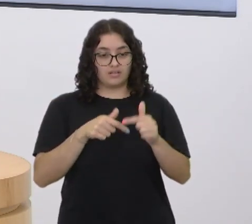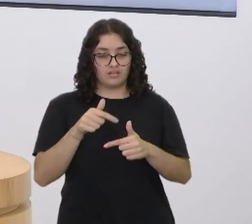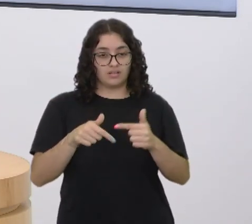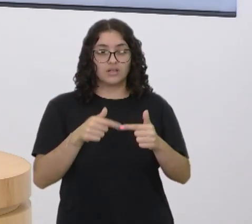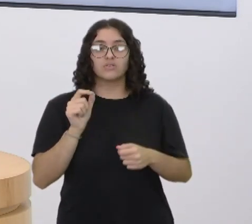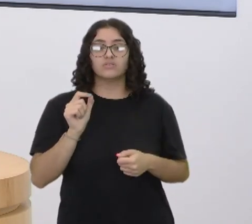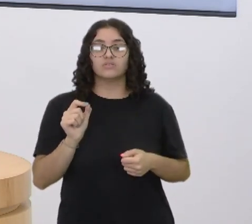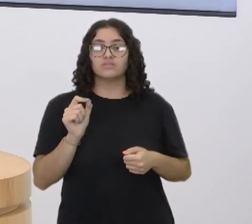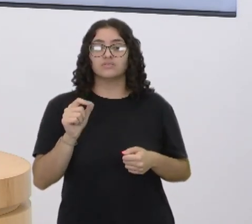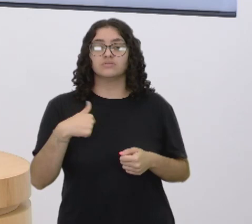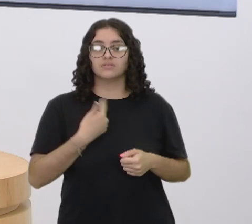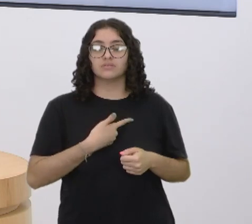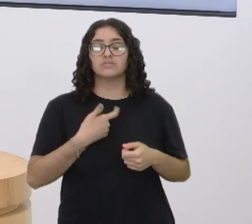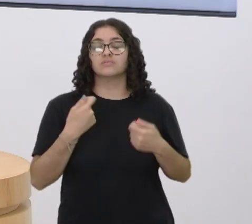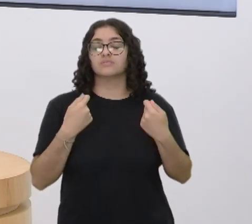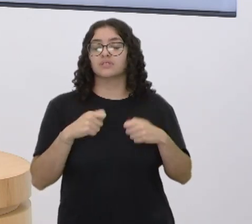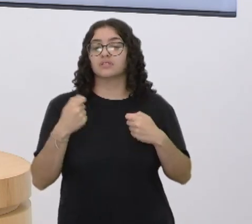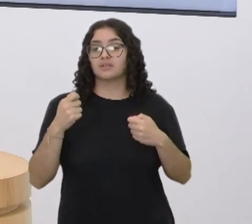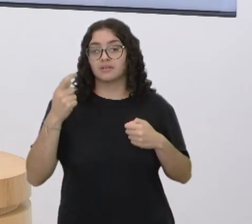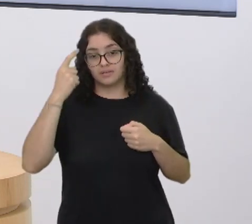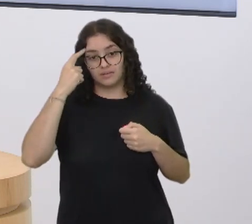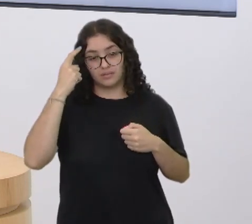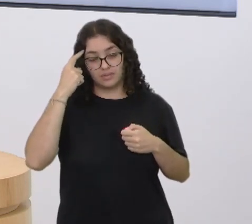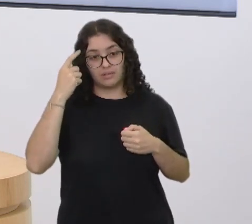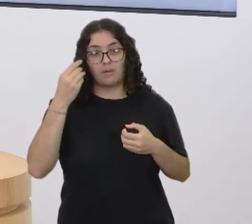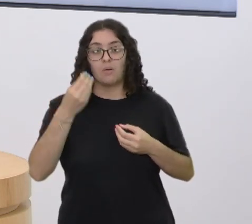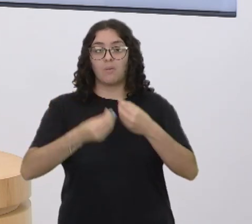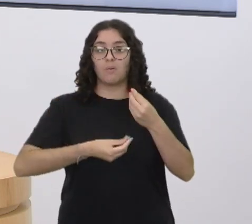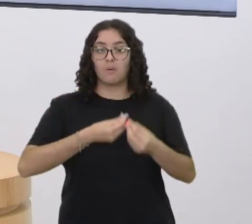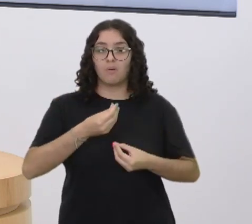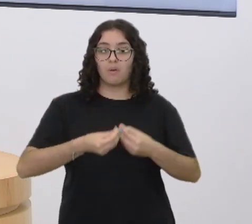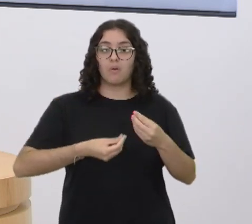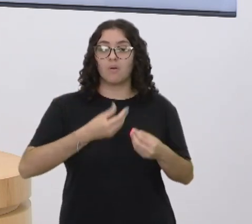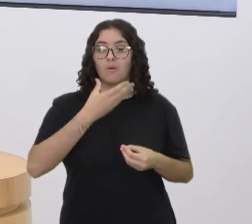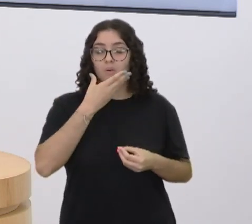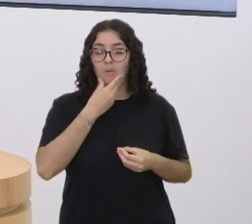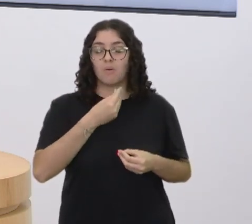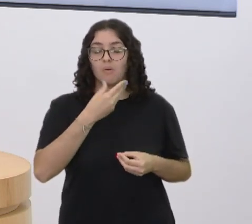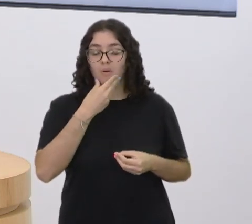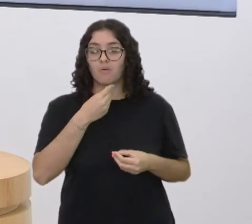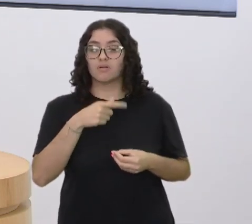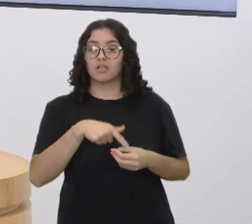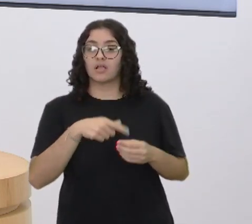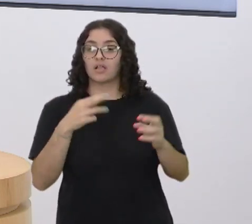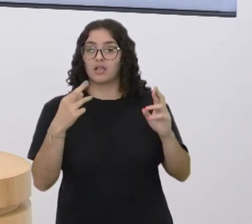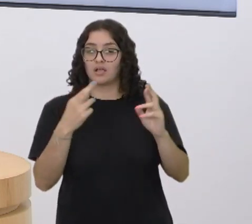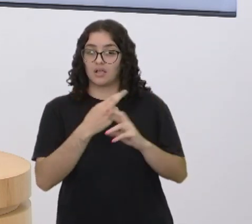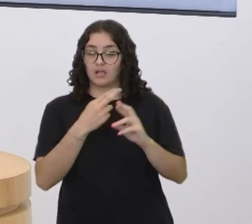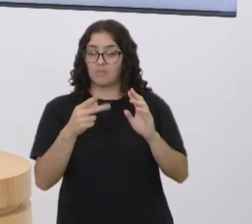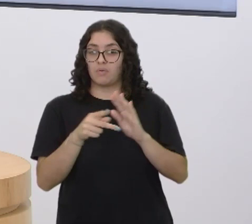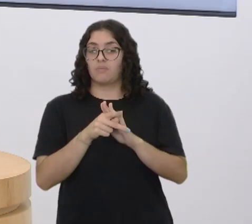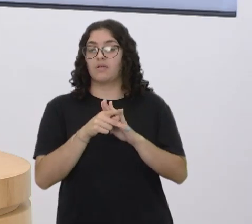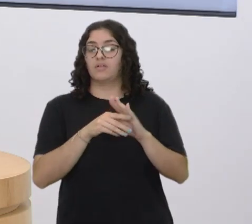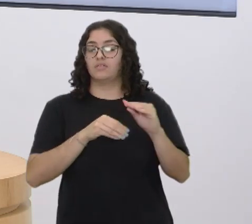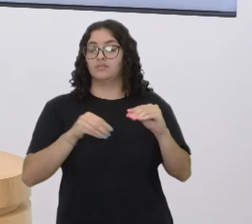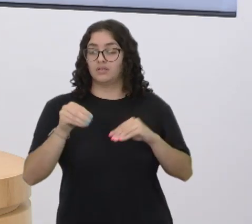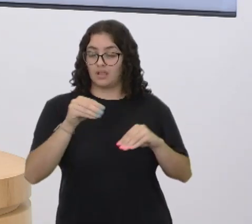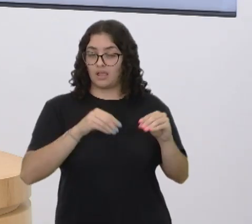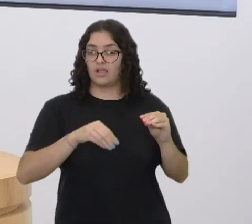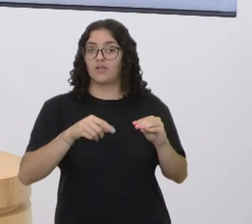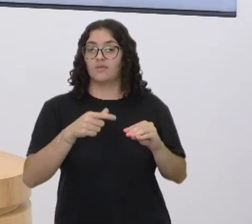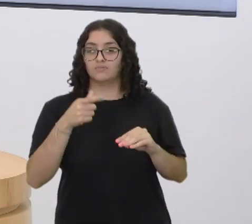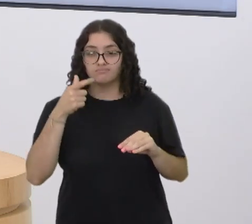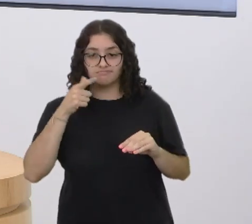é que nós pensar em um serviço que o homem possa ter em relação à própria terra para